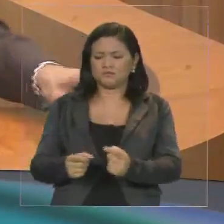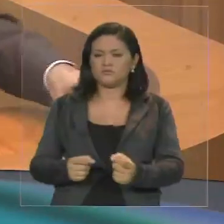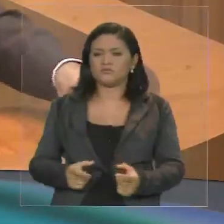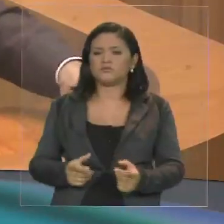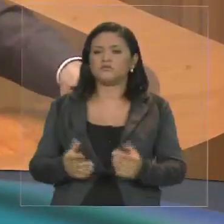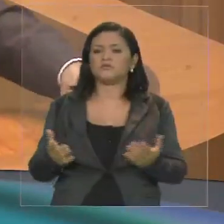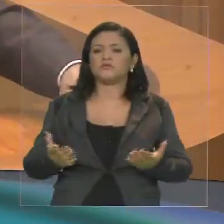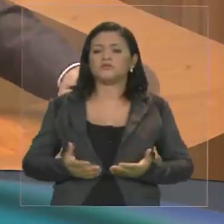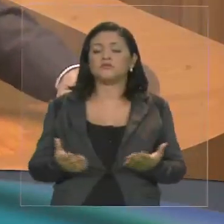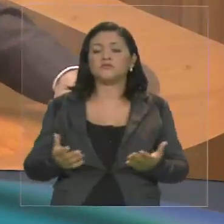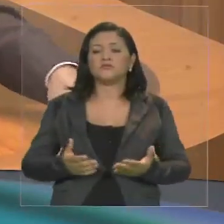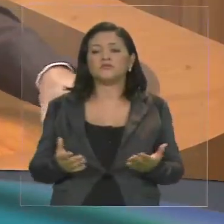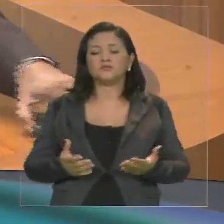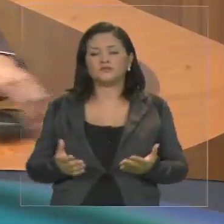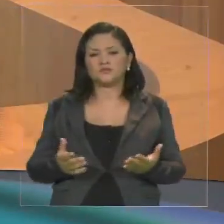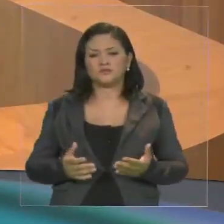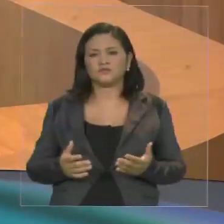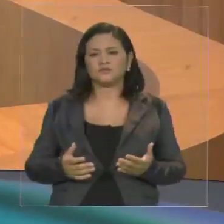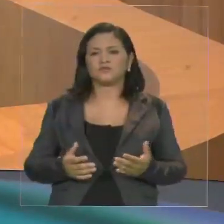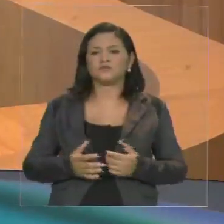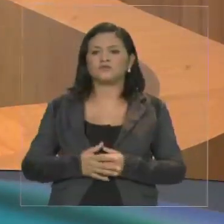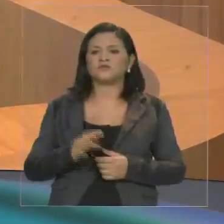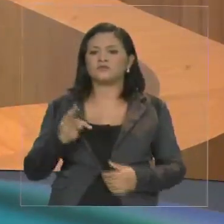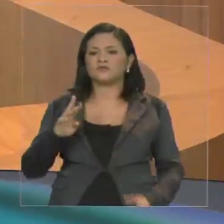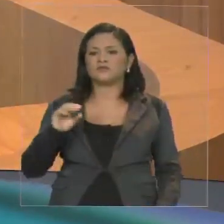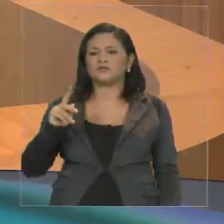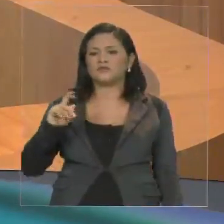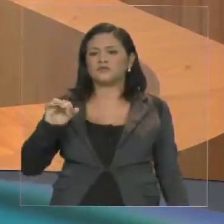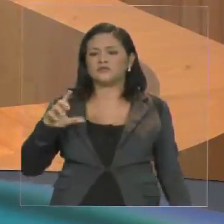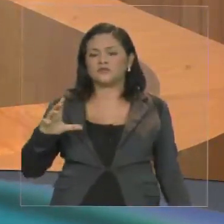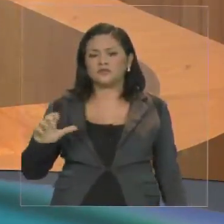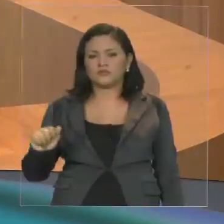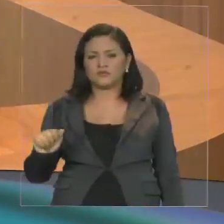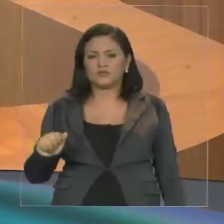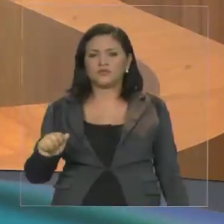e na Cidade Operária. É o que tinha para o momento, senhor presidente. Que Deus abençoe a todos.